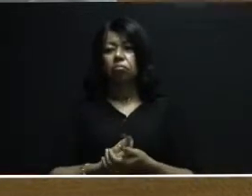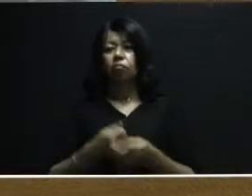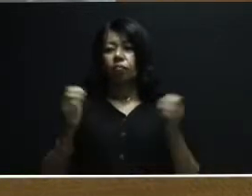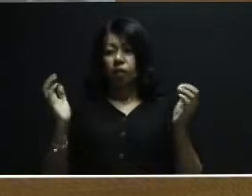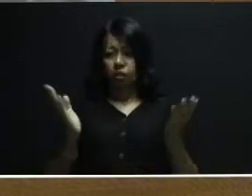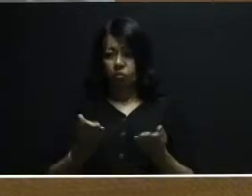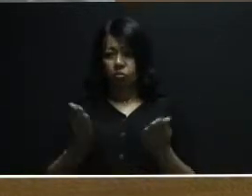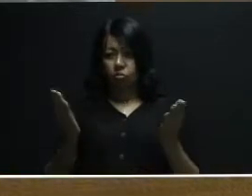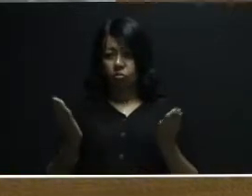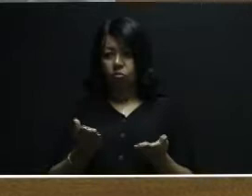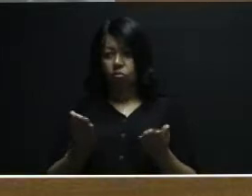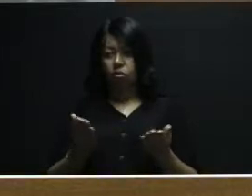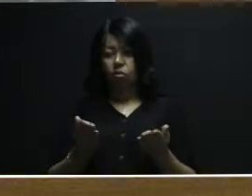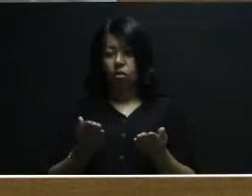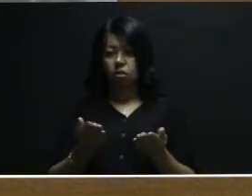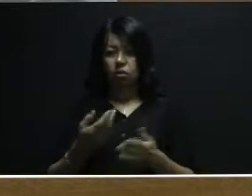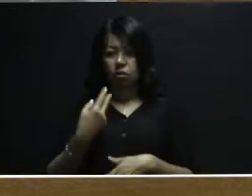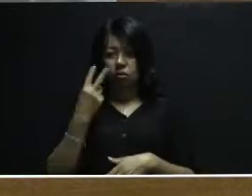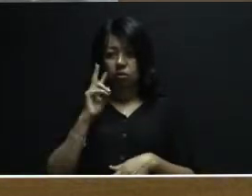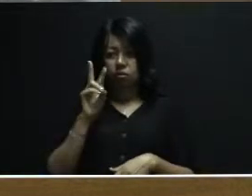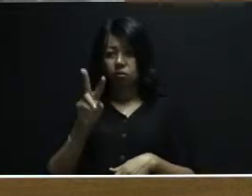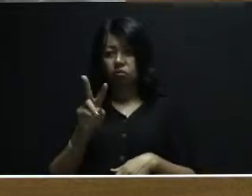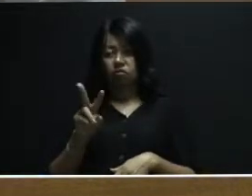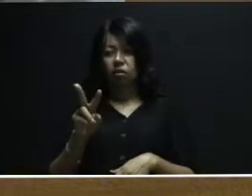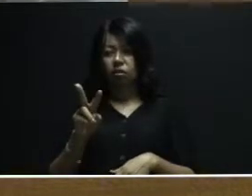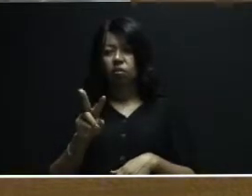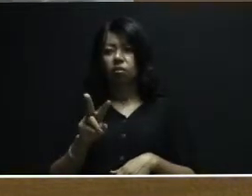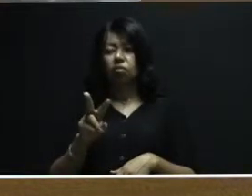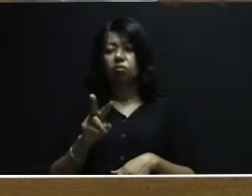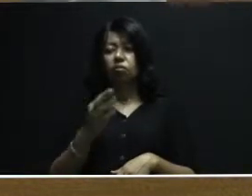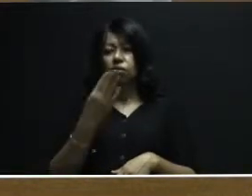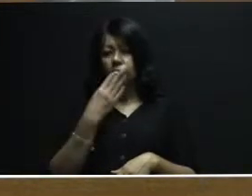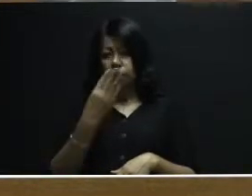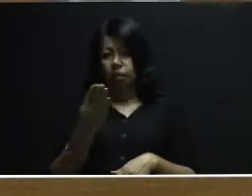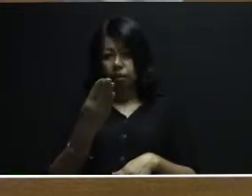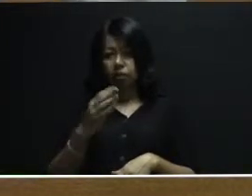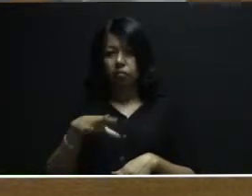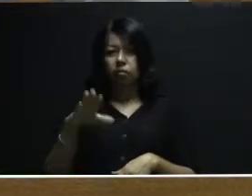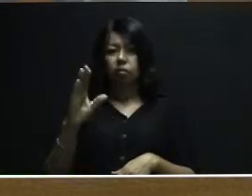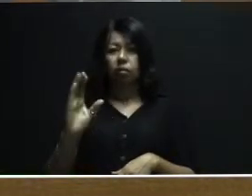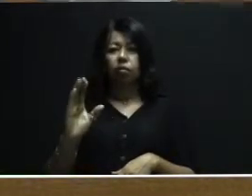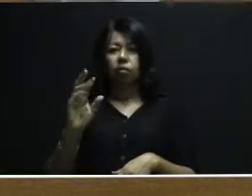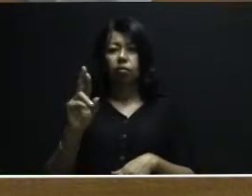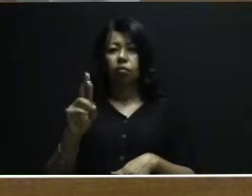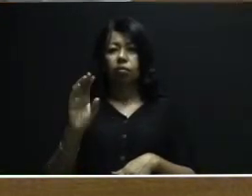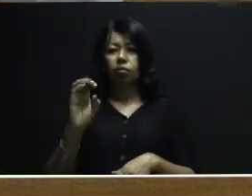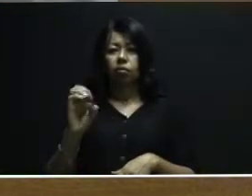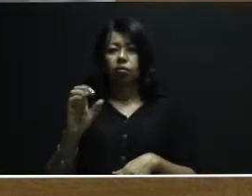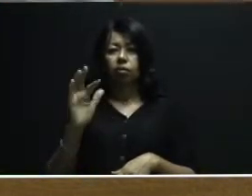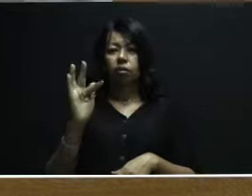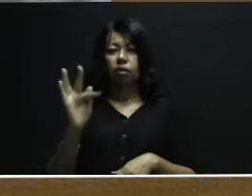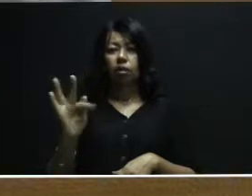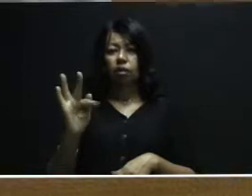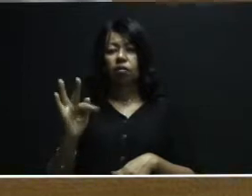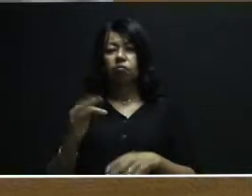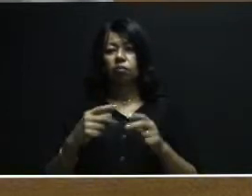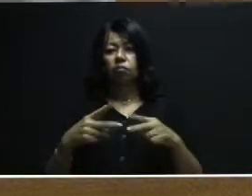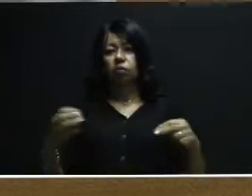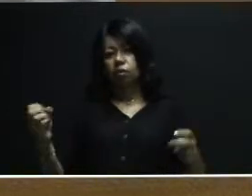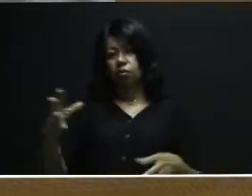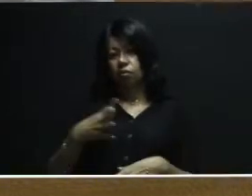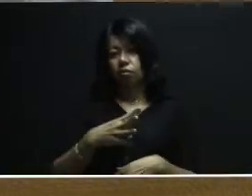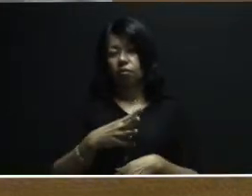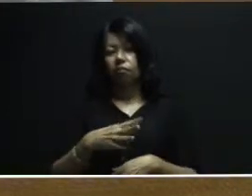Hoje, eu vejo, faço um pedido ao CREF, que é um órgão muito novo, que